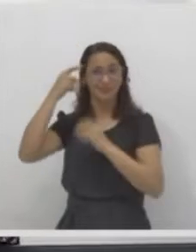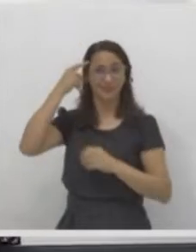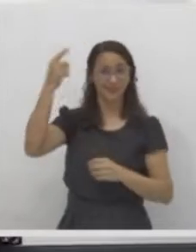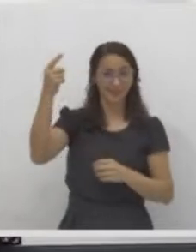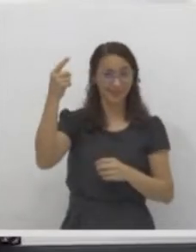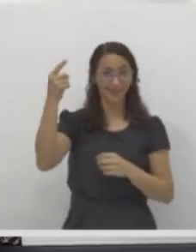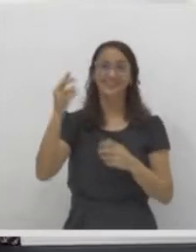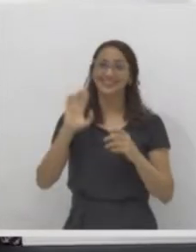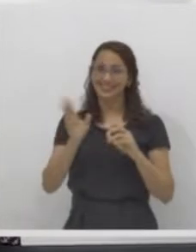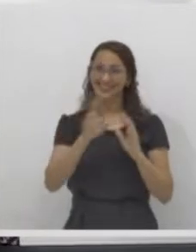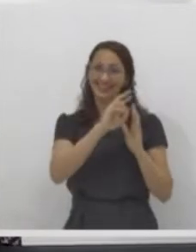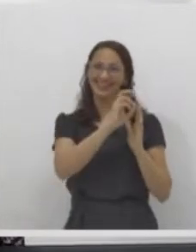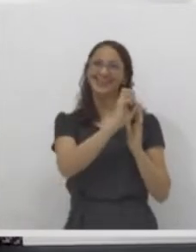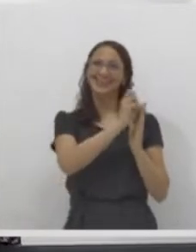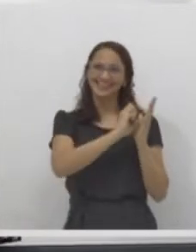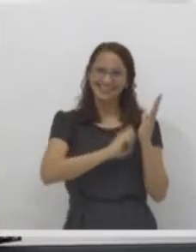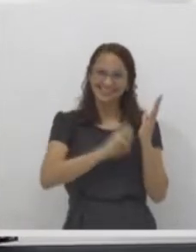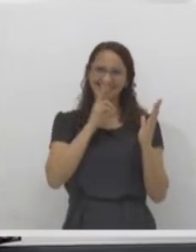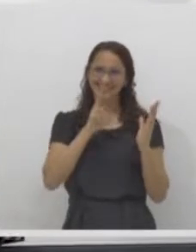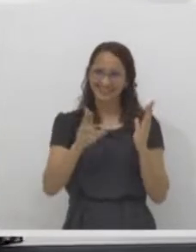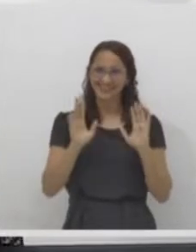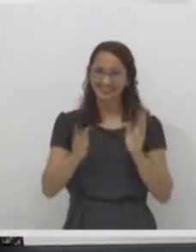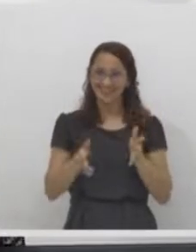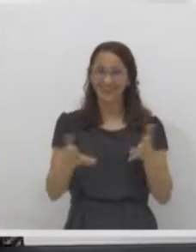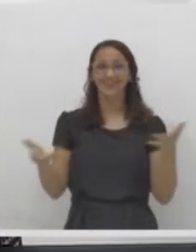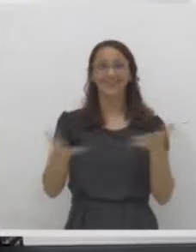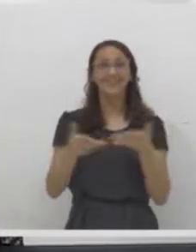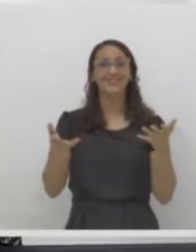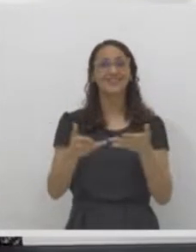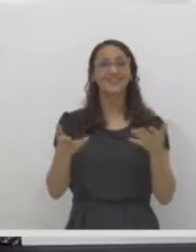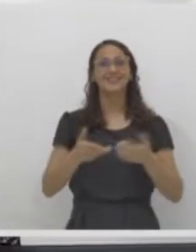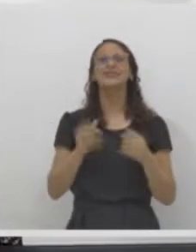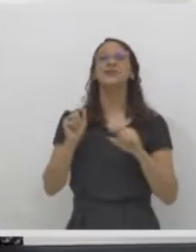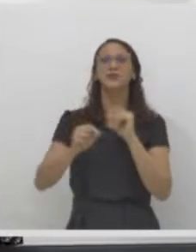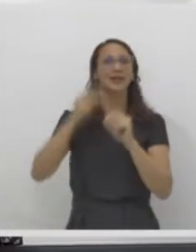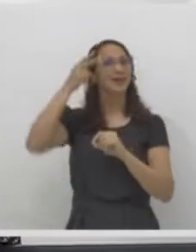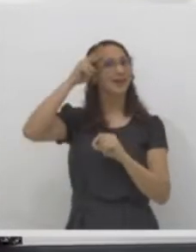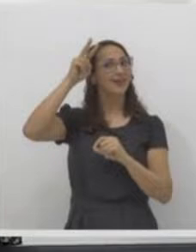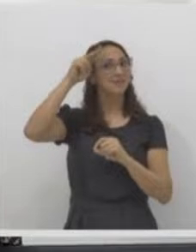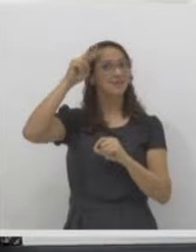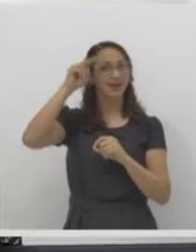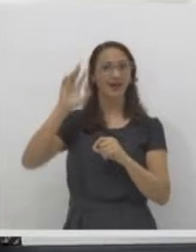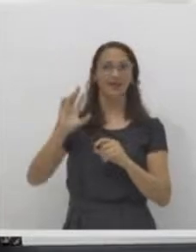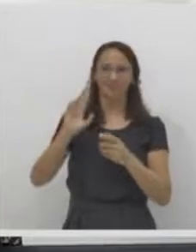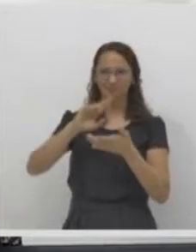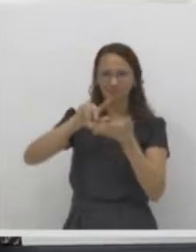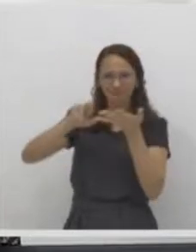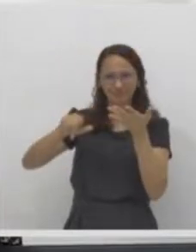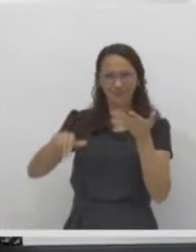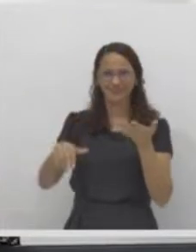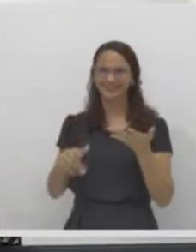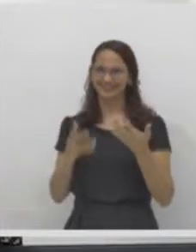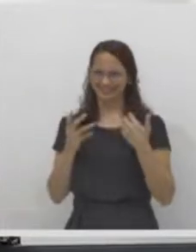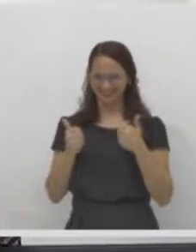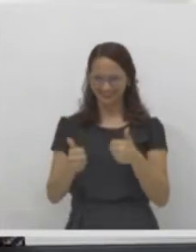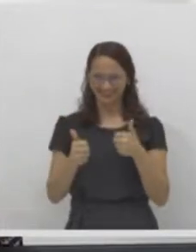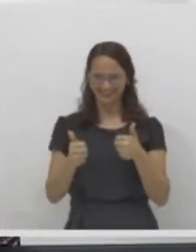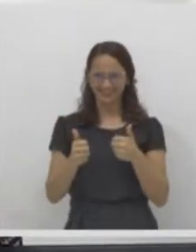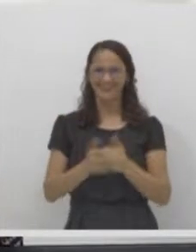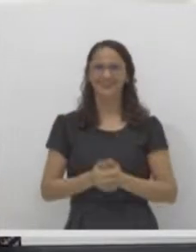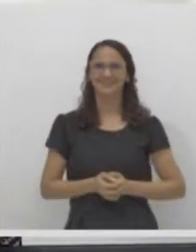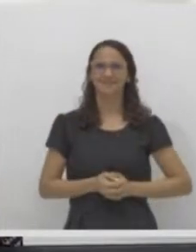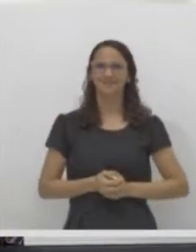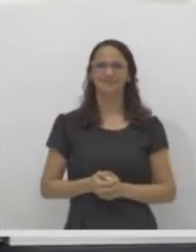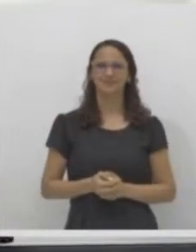aula de hoje vai ser de atividades, revisão desses conteúdos e eu espero que você consiga acertar, tá bem? Vamos relembrar aí quais são